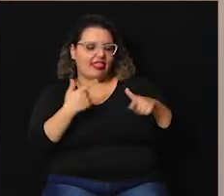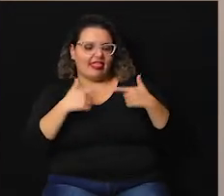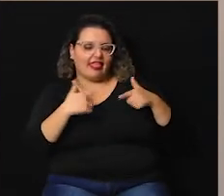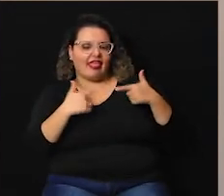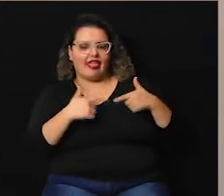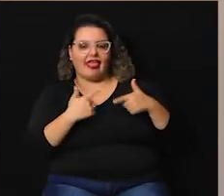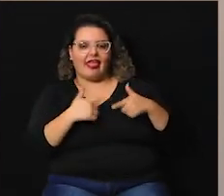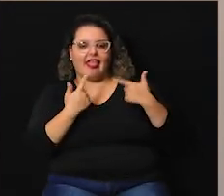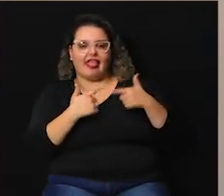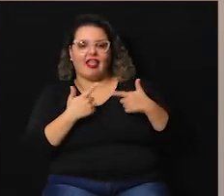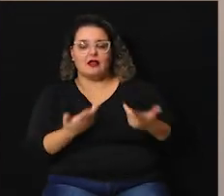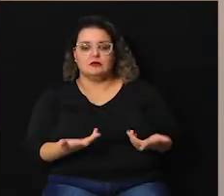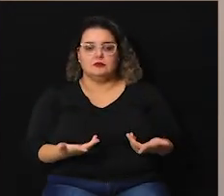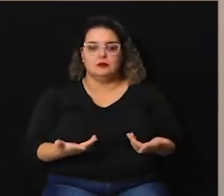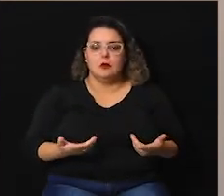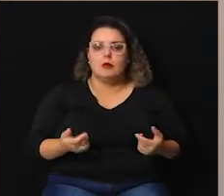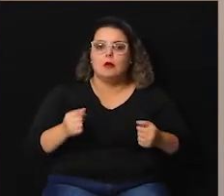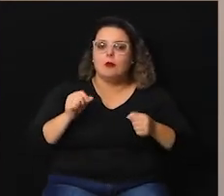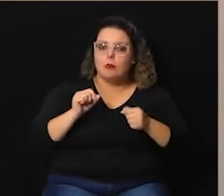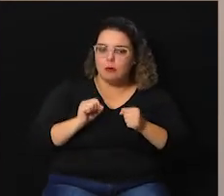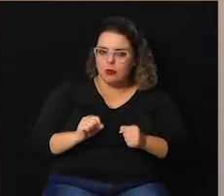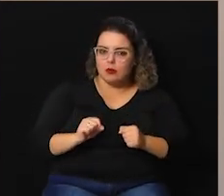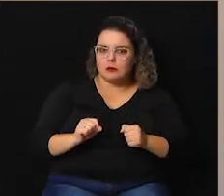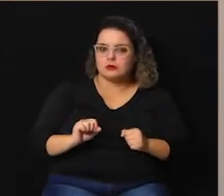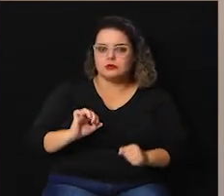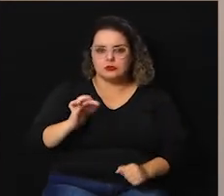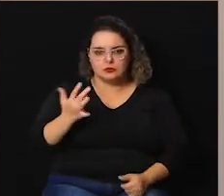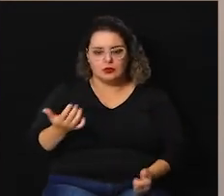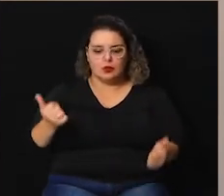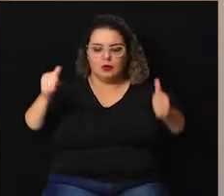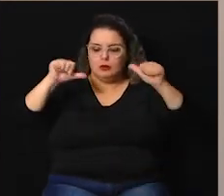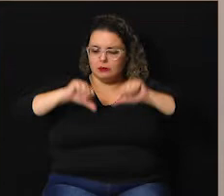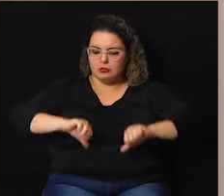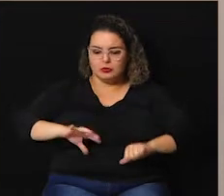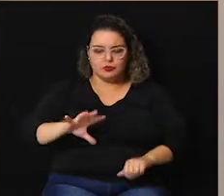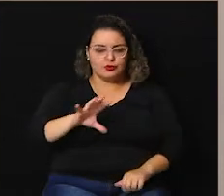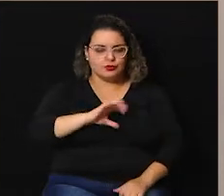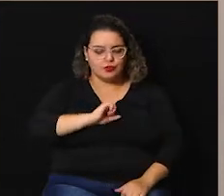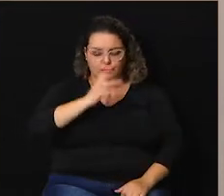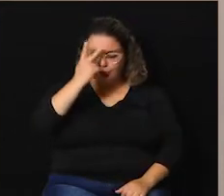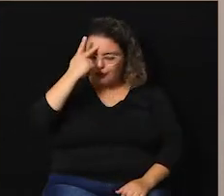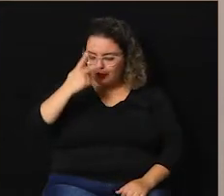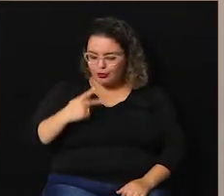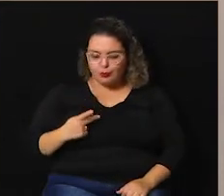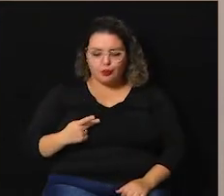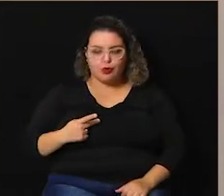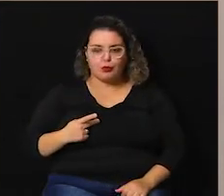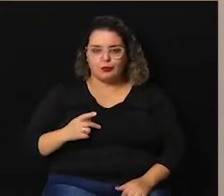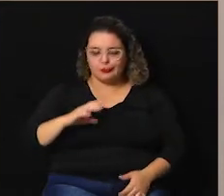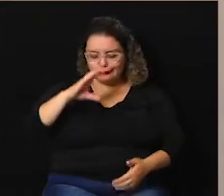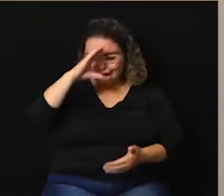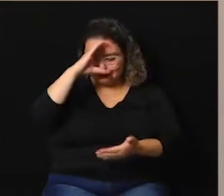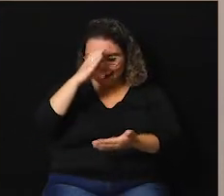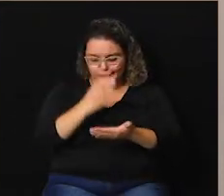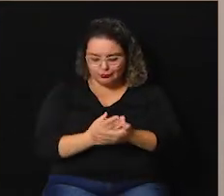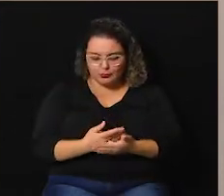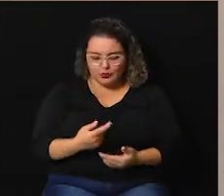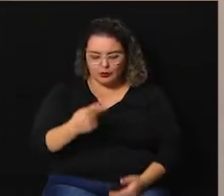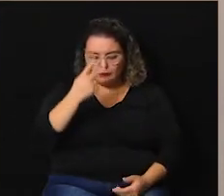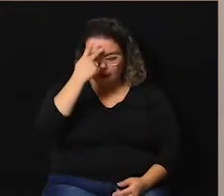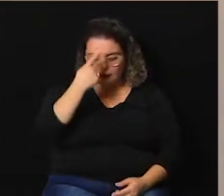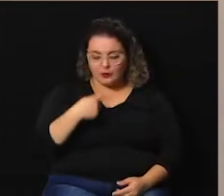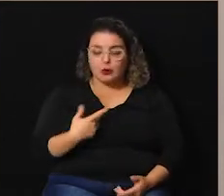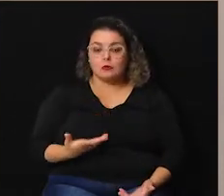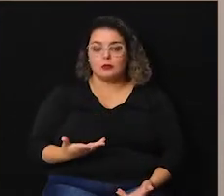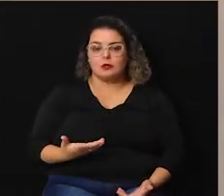você pode causar danos irreversíveis de amor próprio, de autoconfiança e